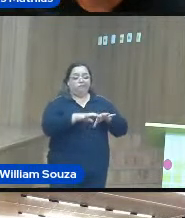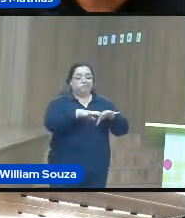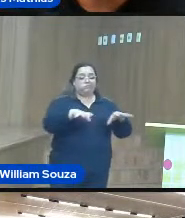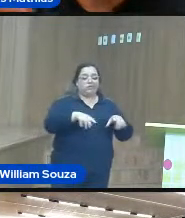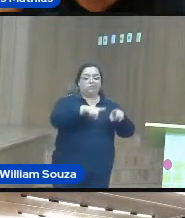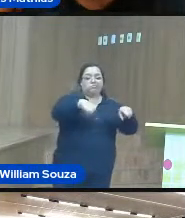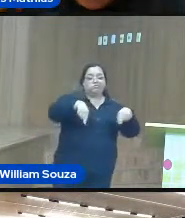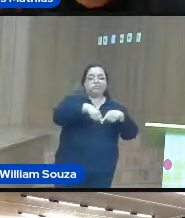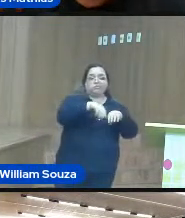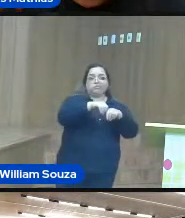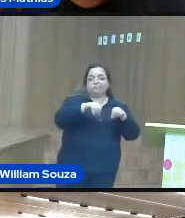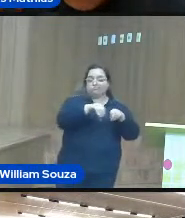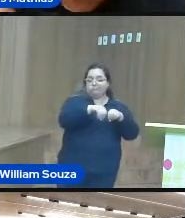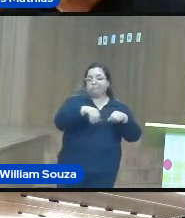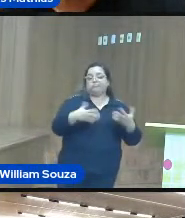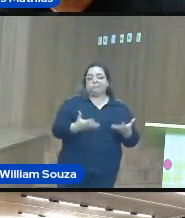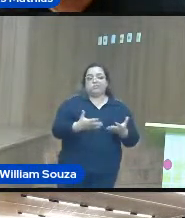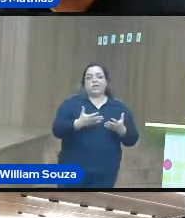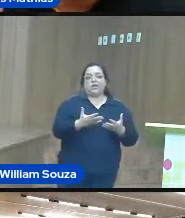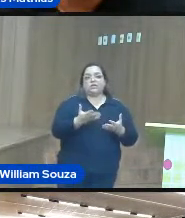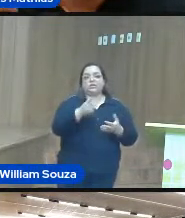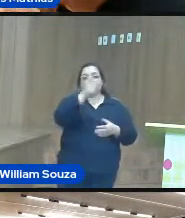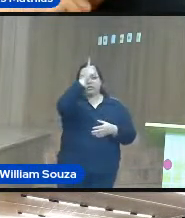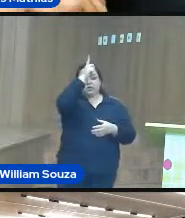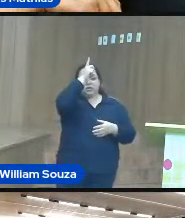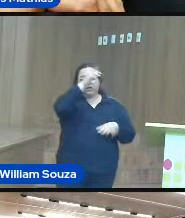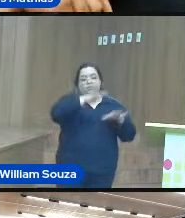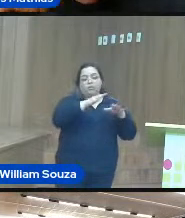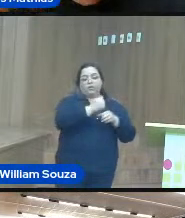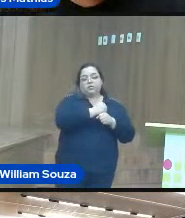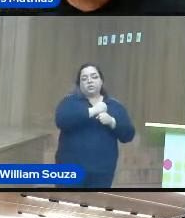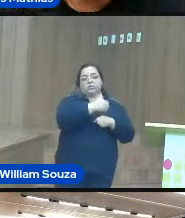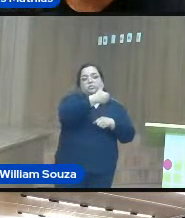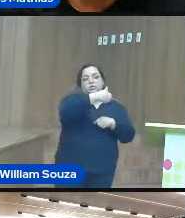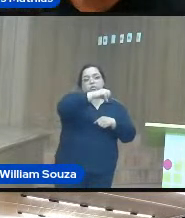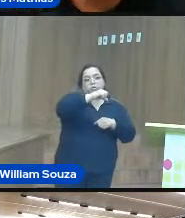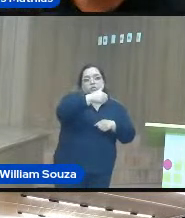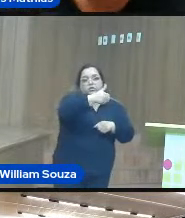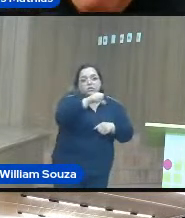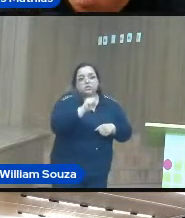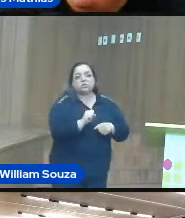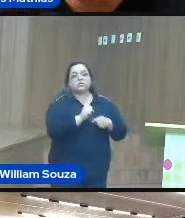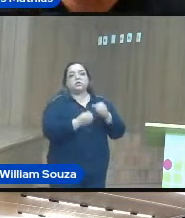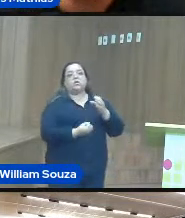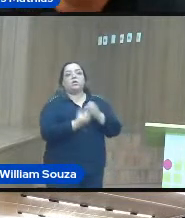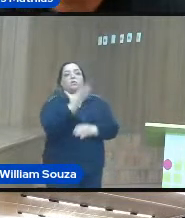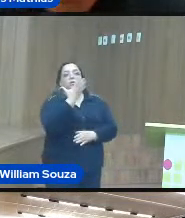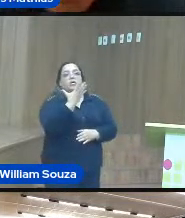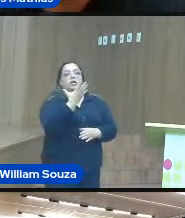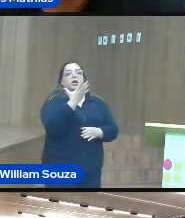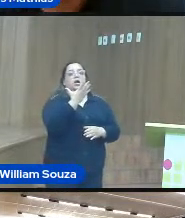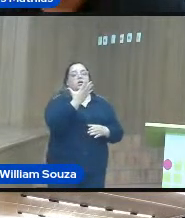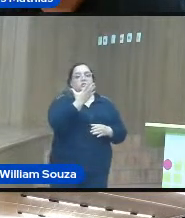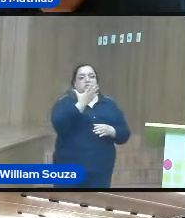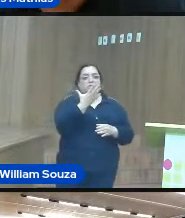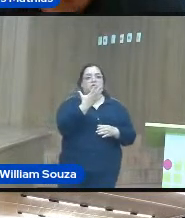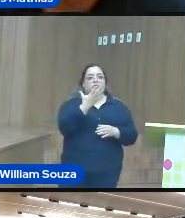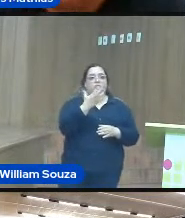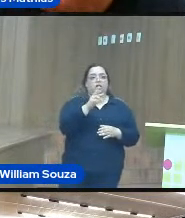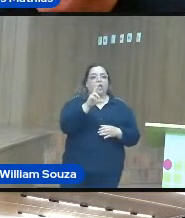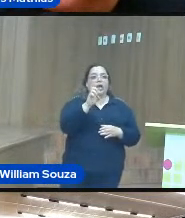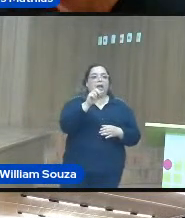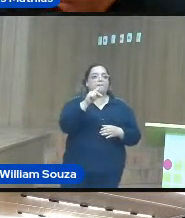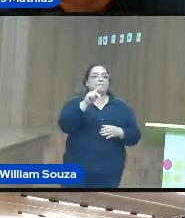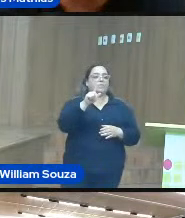da Alemanha, em 1918, é criado, né, uma república constitucional, que foi